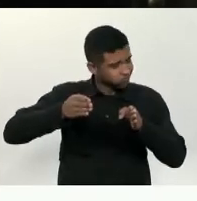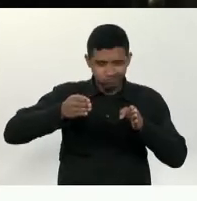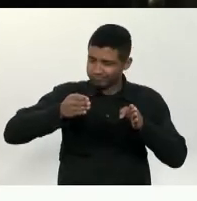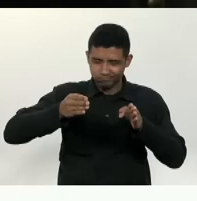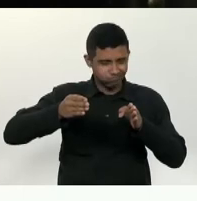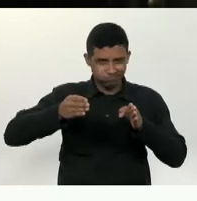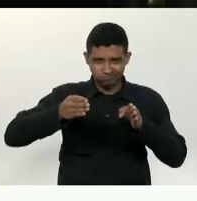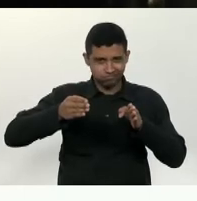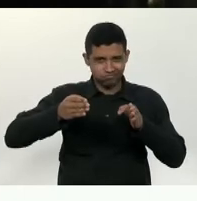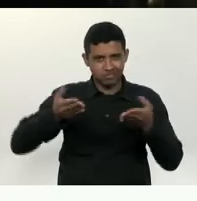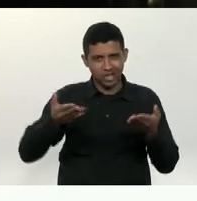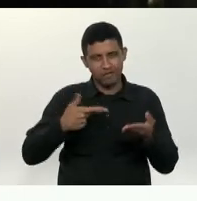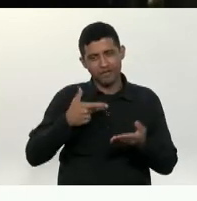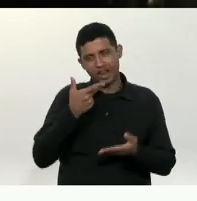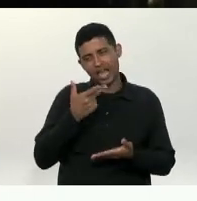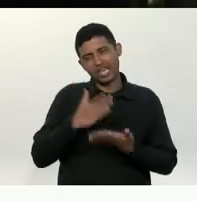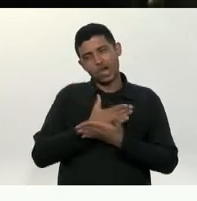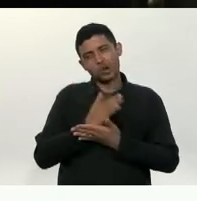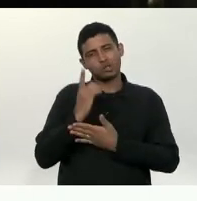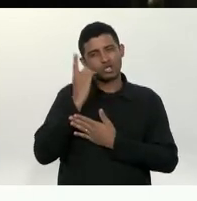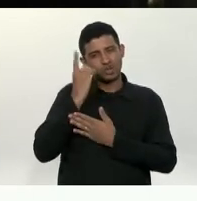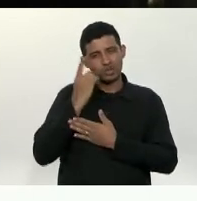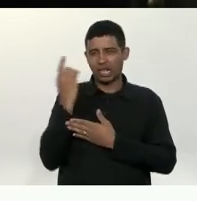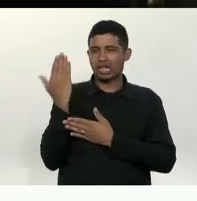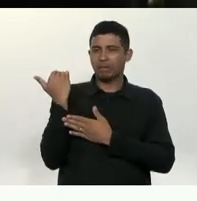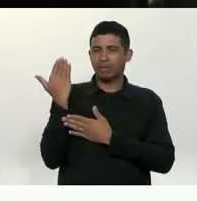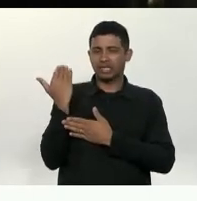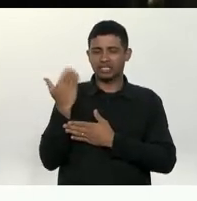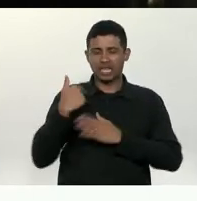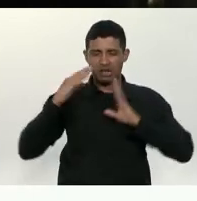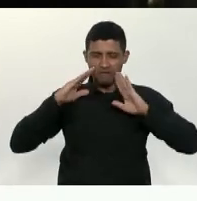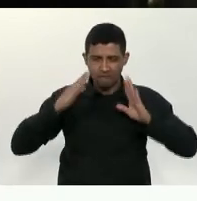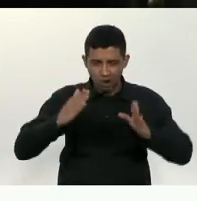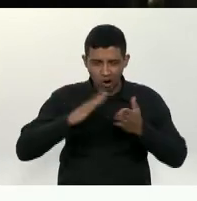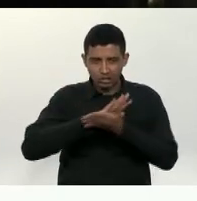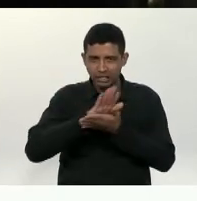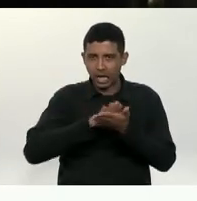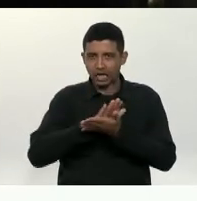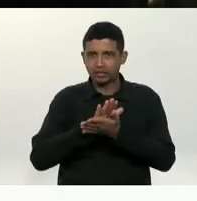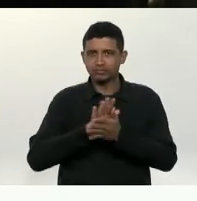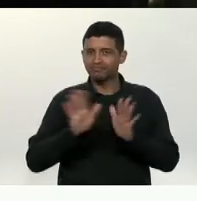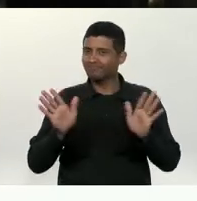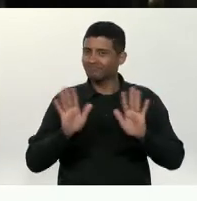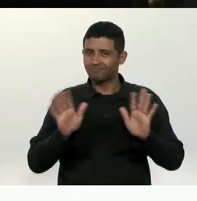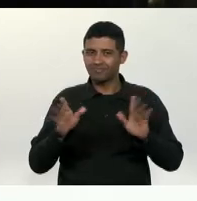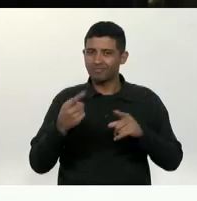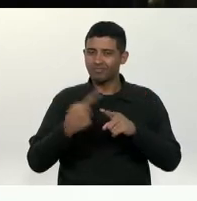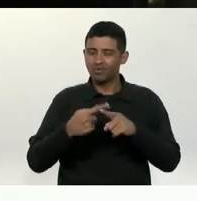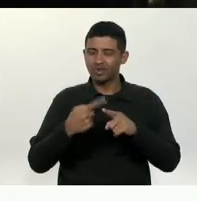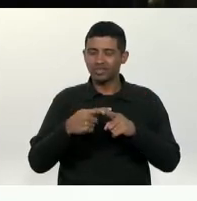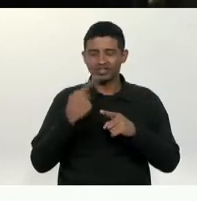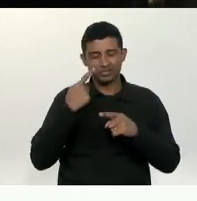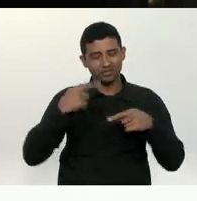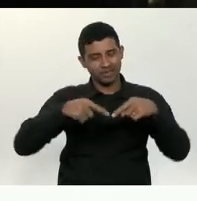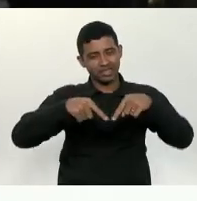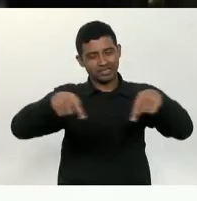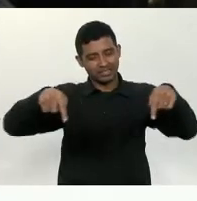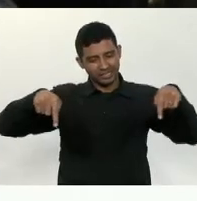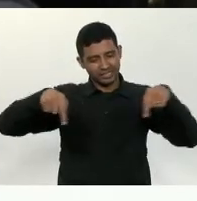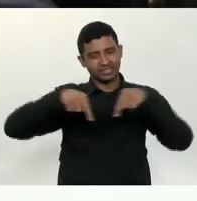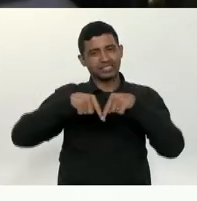aqui não tivessem se dedicando a essa questão, não é isso, é porque é um ambiente, né,